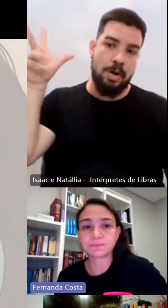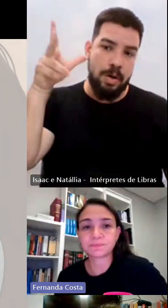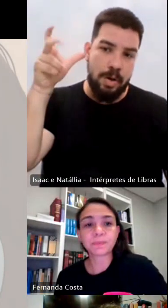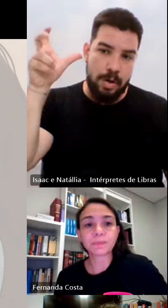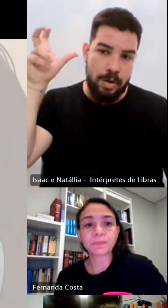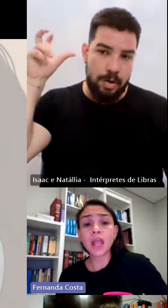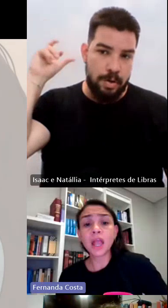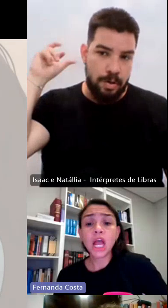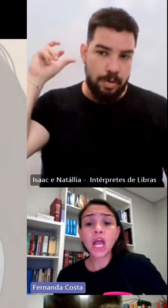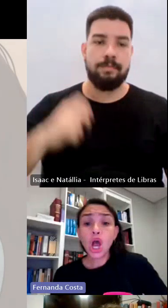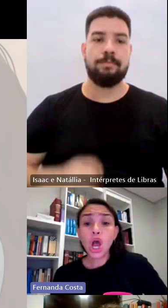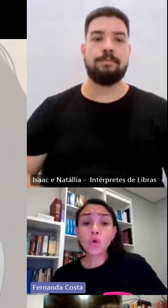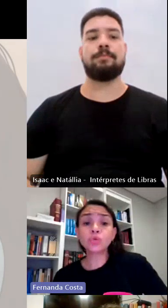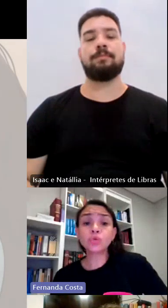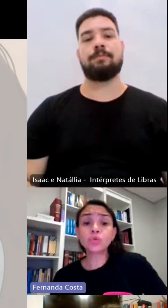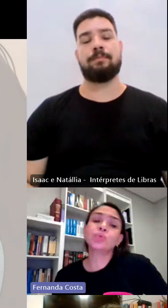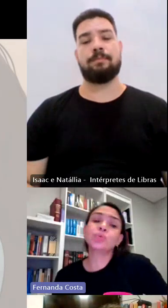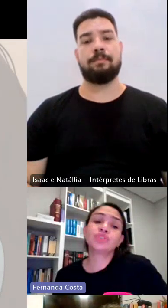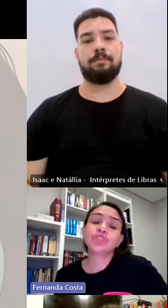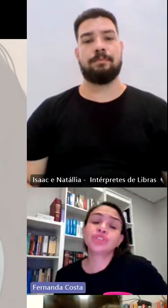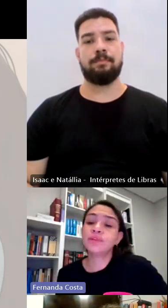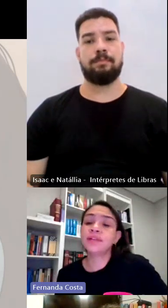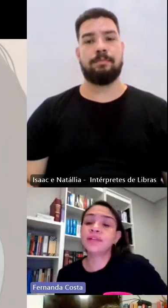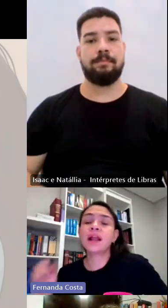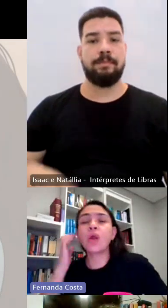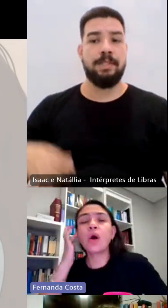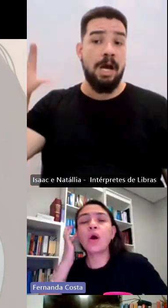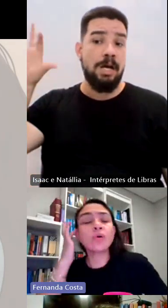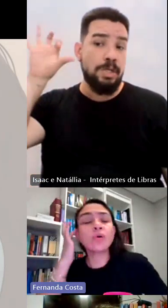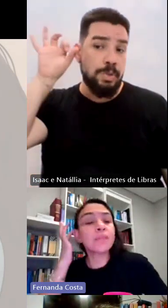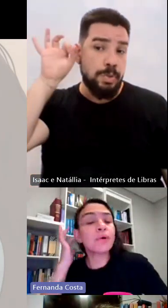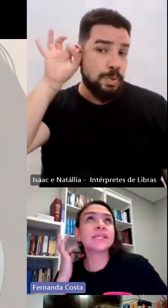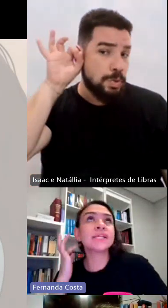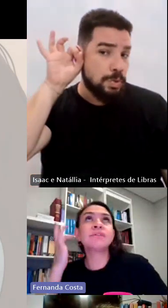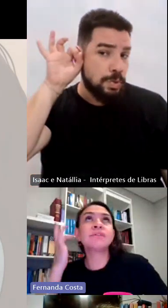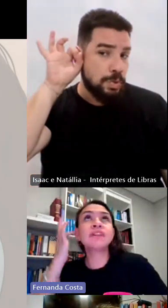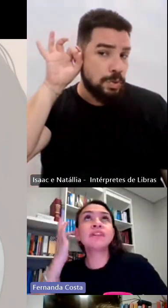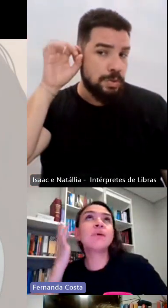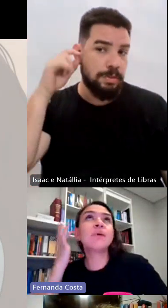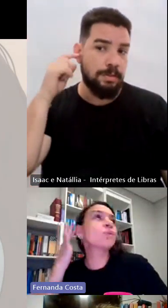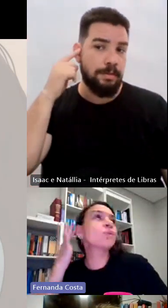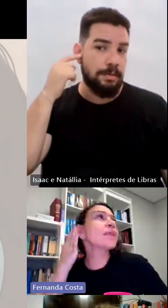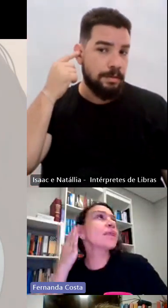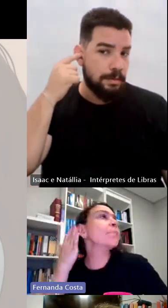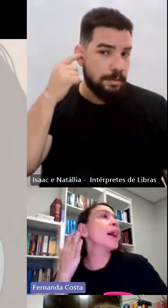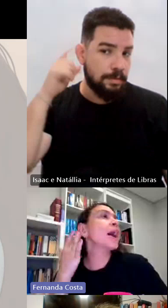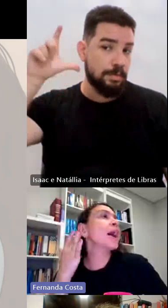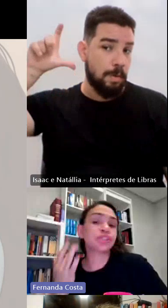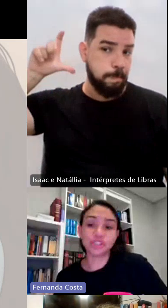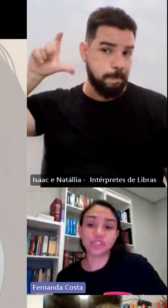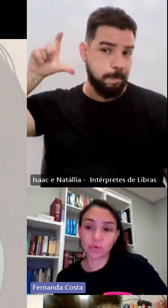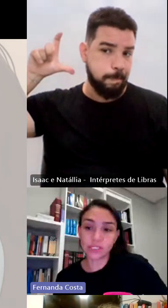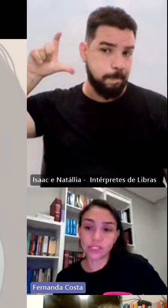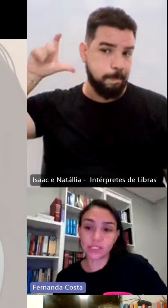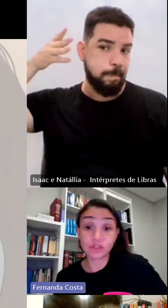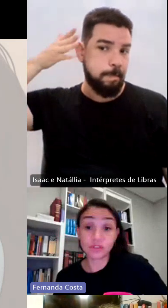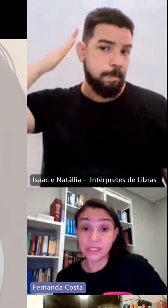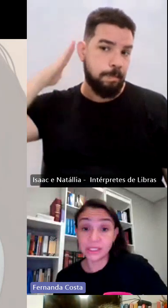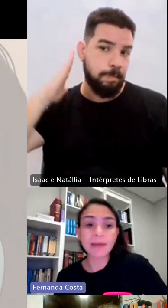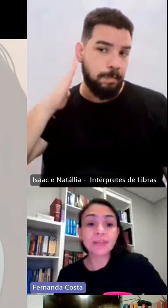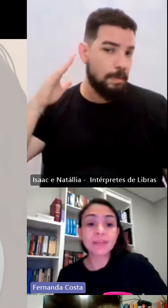vibrações. O conduto auditivo, né, tá logo depois desse pavilhão auricular, essa parte que a gente